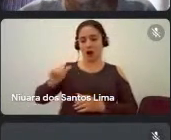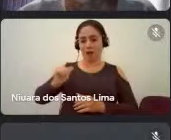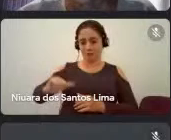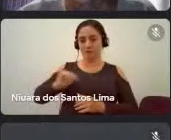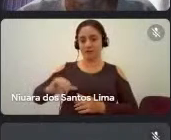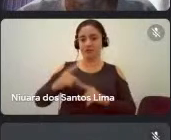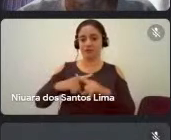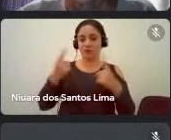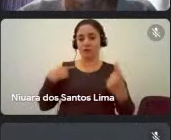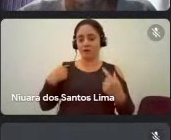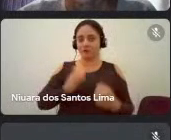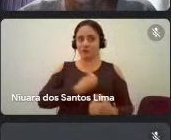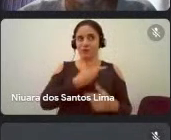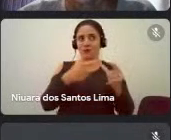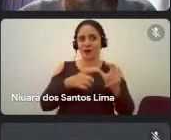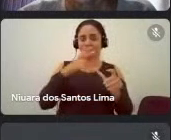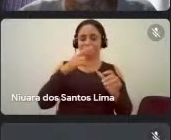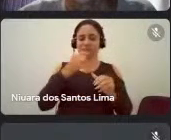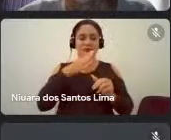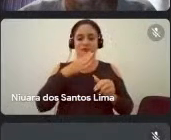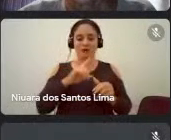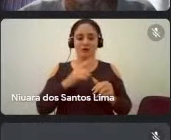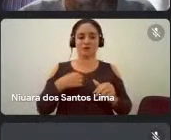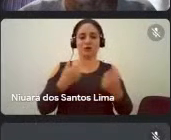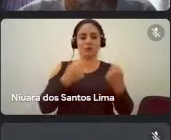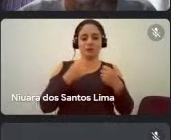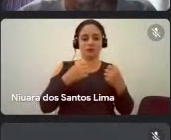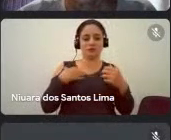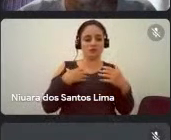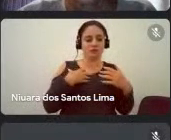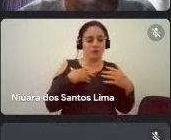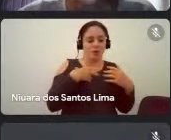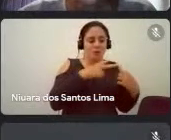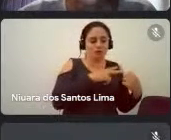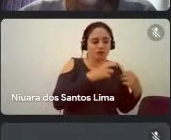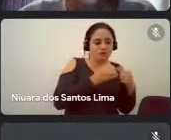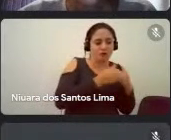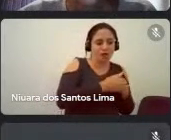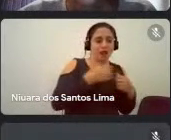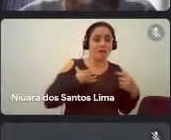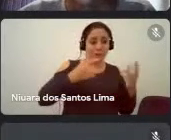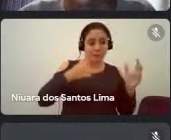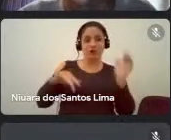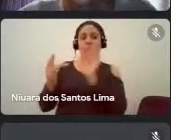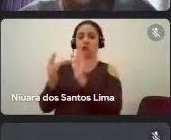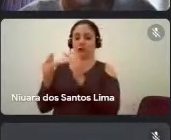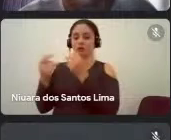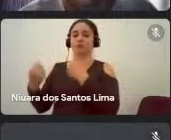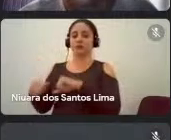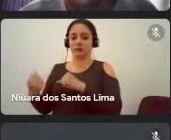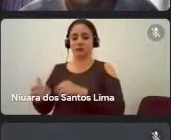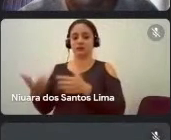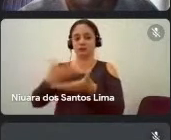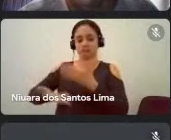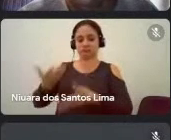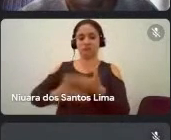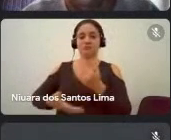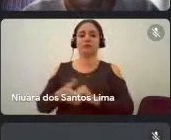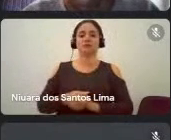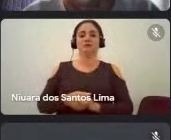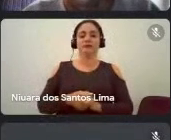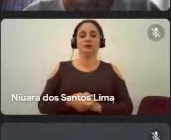lugar desconhecido, eu preciso da minha privacidade para trabalhar, mas também tenho que conviver com as pessoas para ter os dados. Ao mesmo